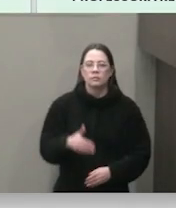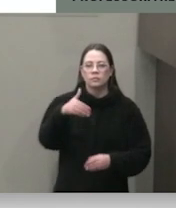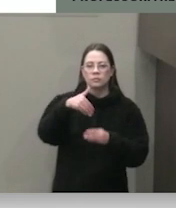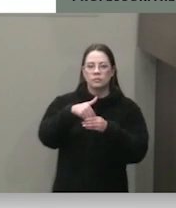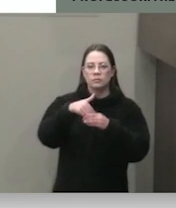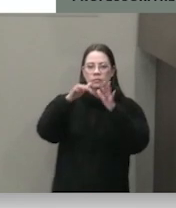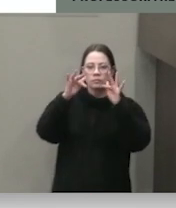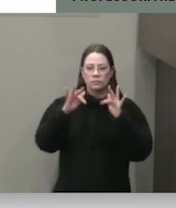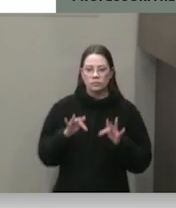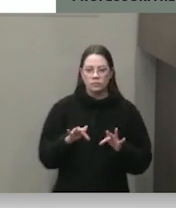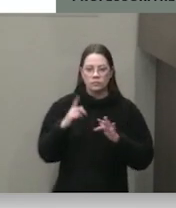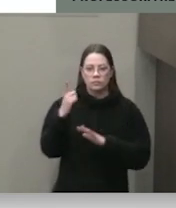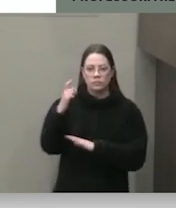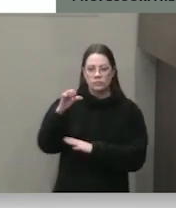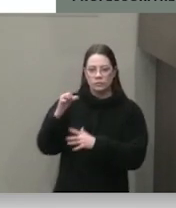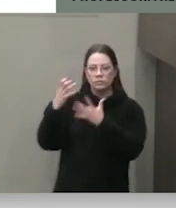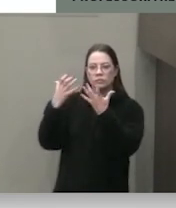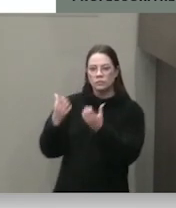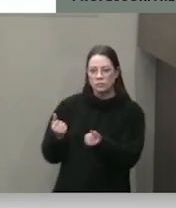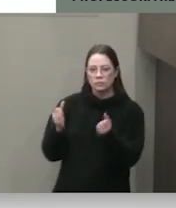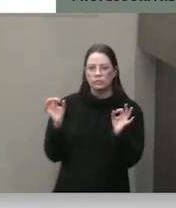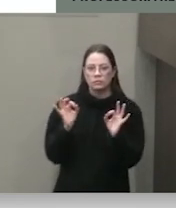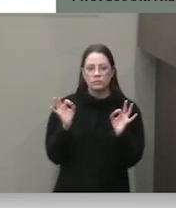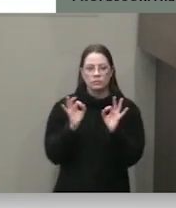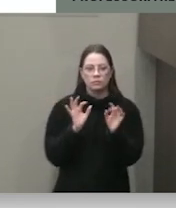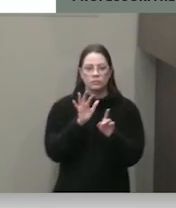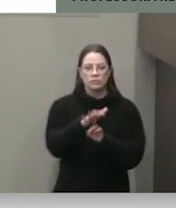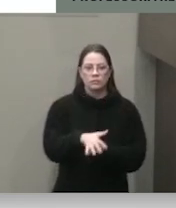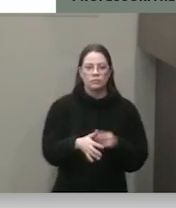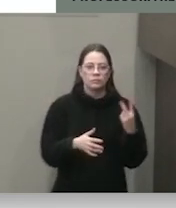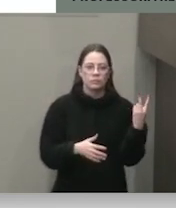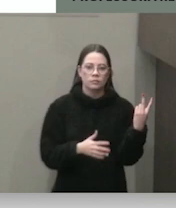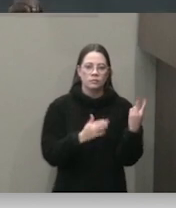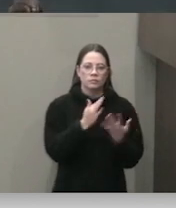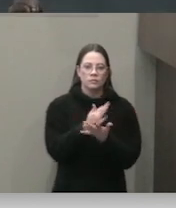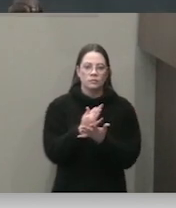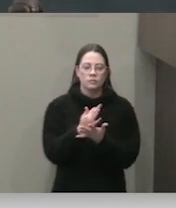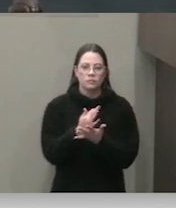Votação encerrada. 19 votos favoráveis, 0 voto contrário, 2 ausentes.